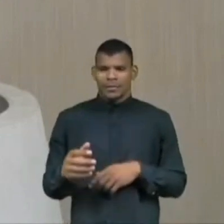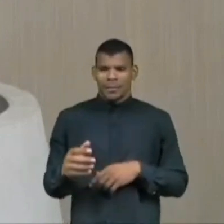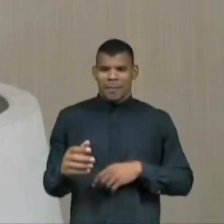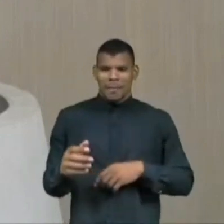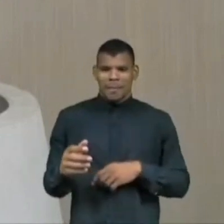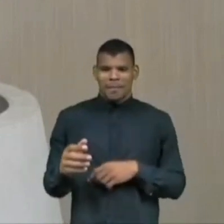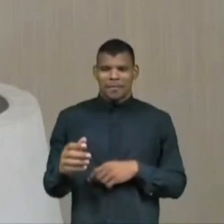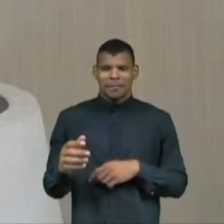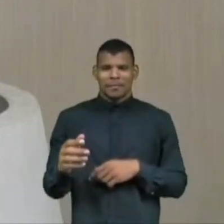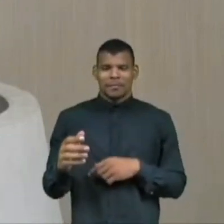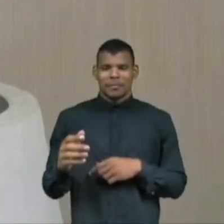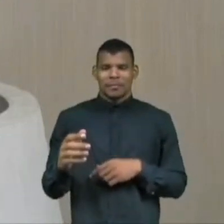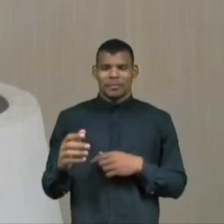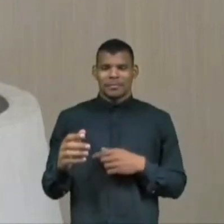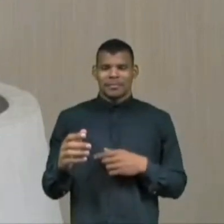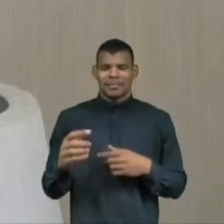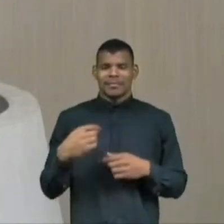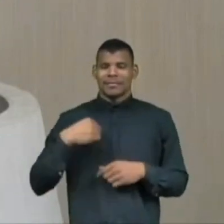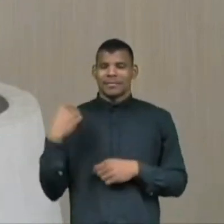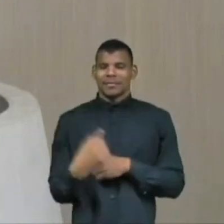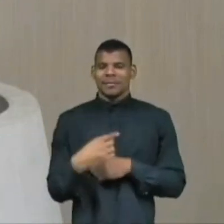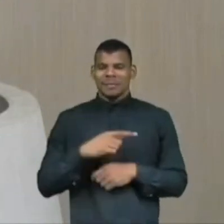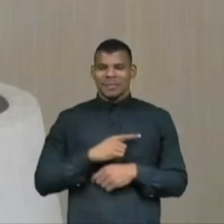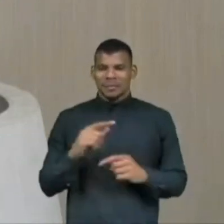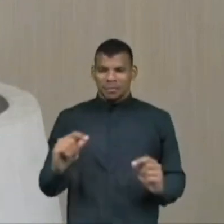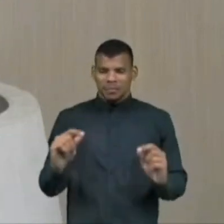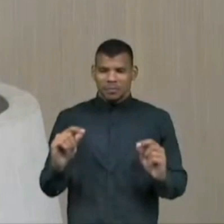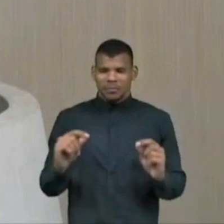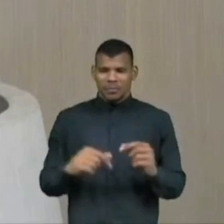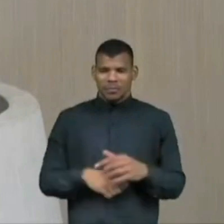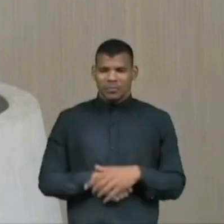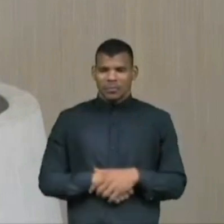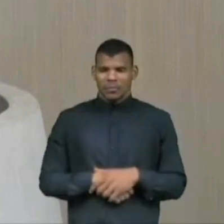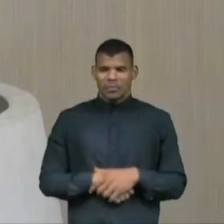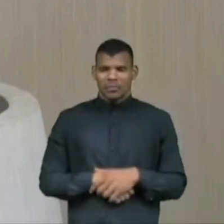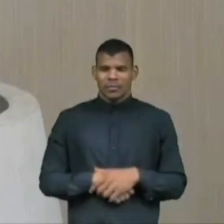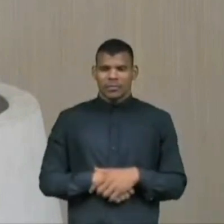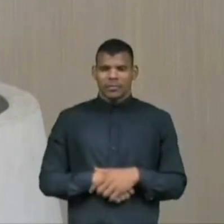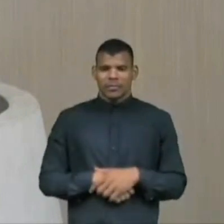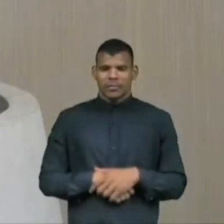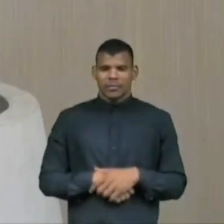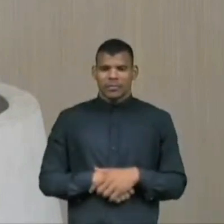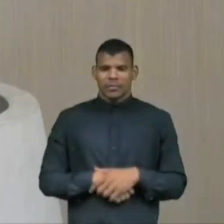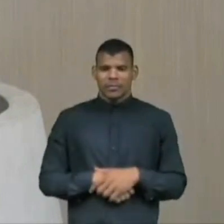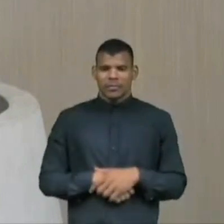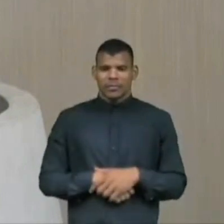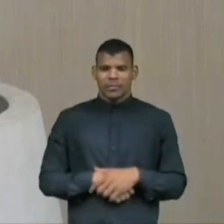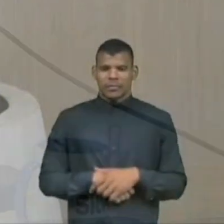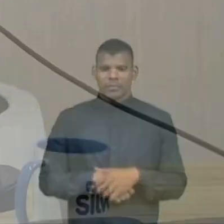preços, nós temos uma problemática com as cirurgias.